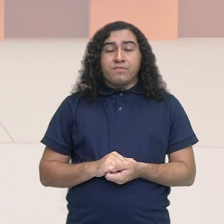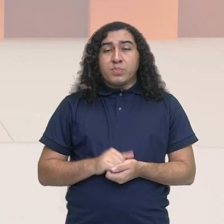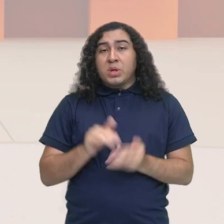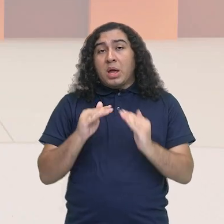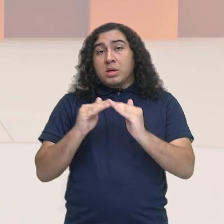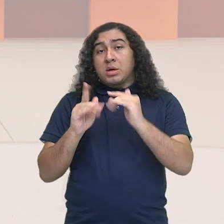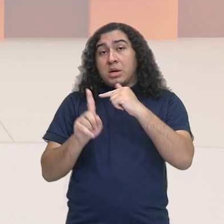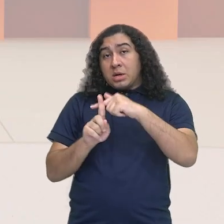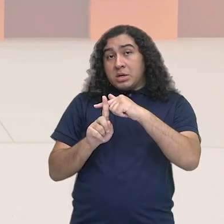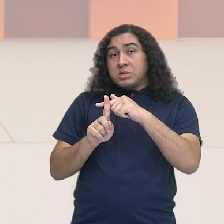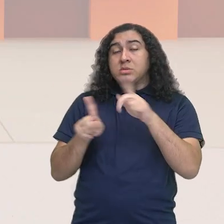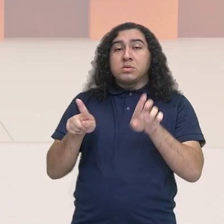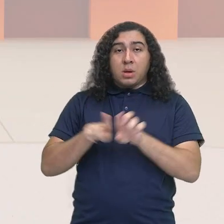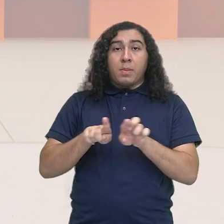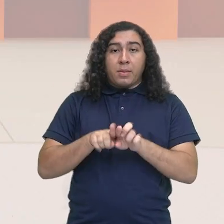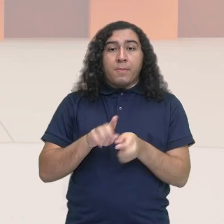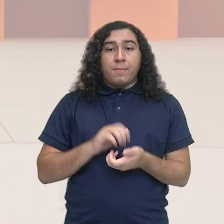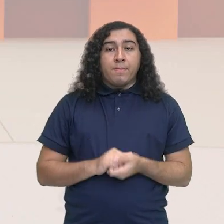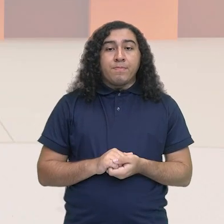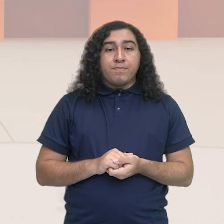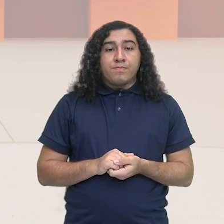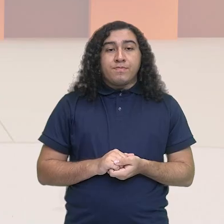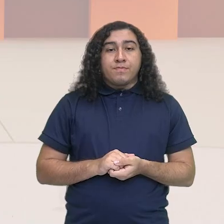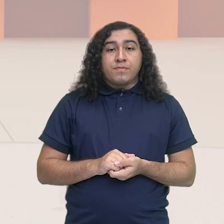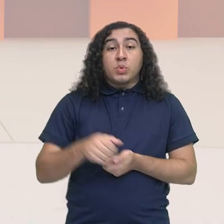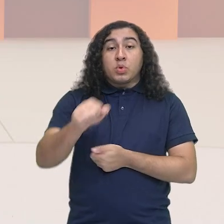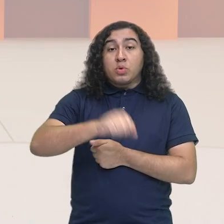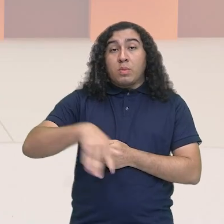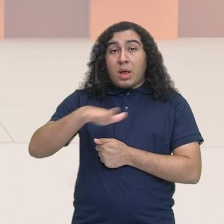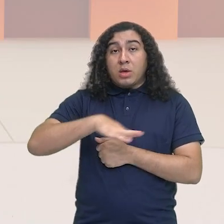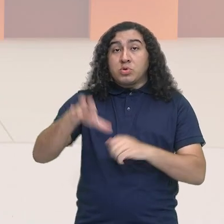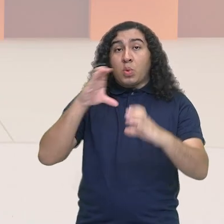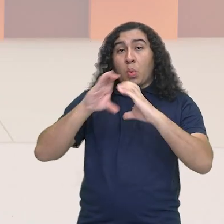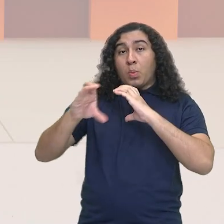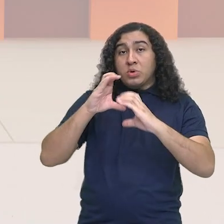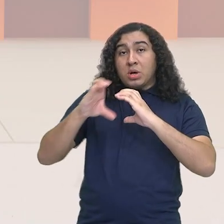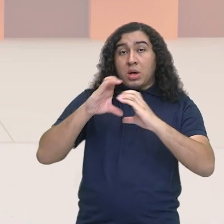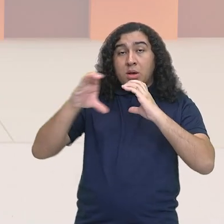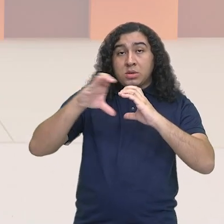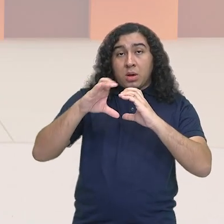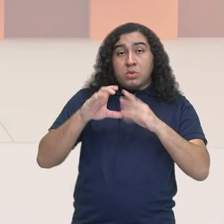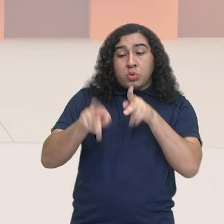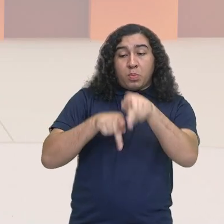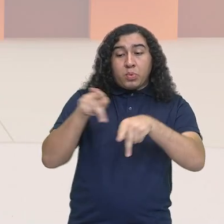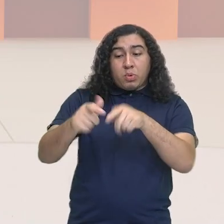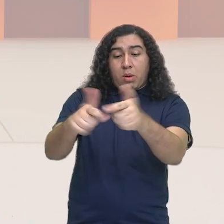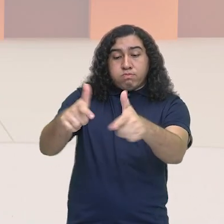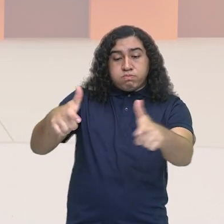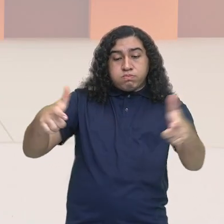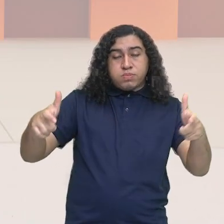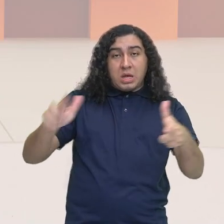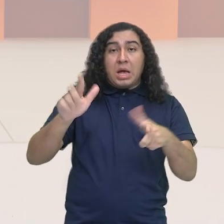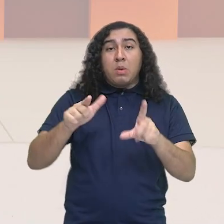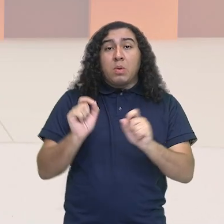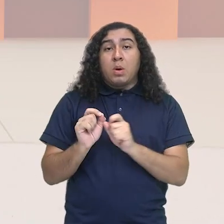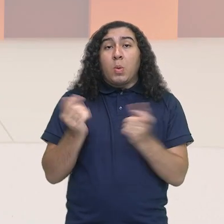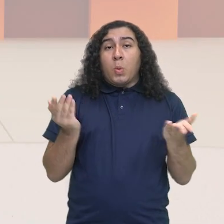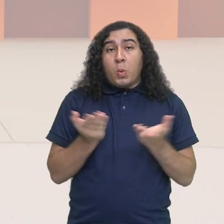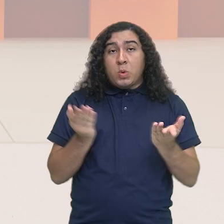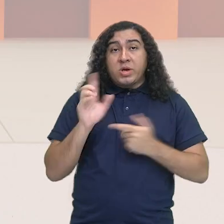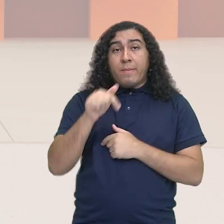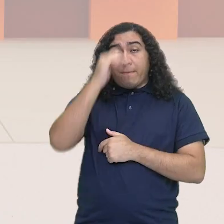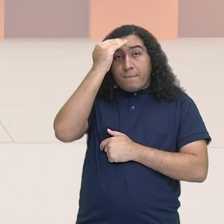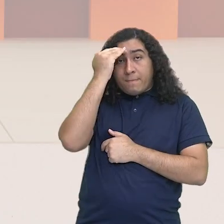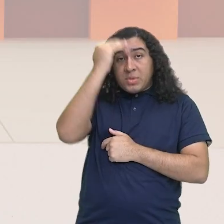igreja também, né? Então, os meios de comunicação de massa são hoje um agente